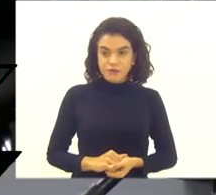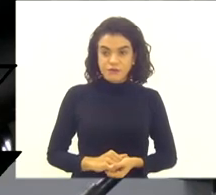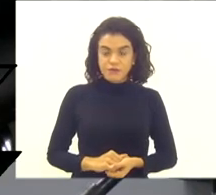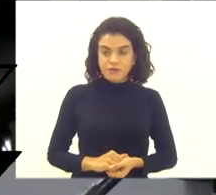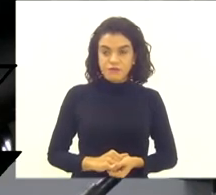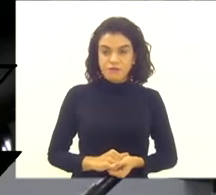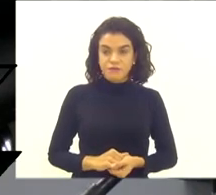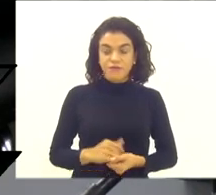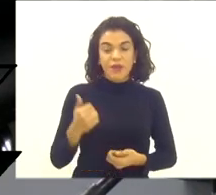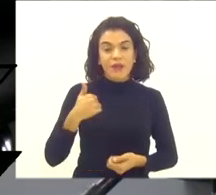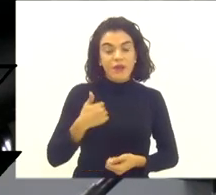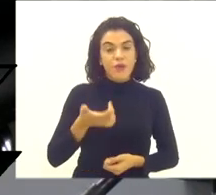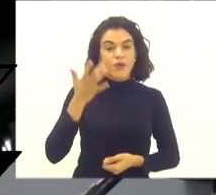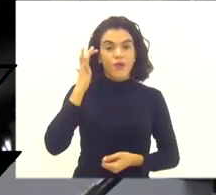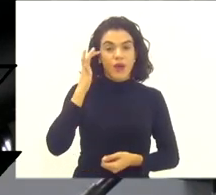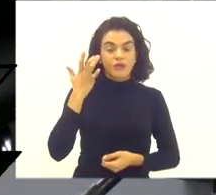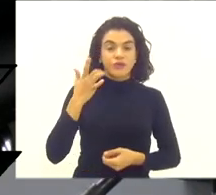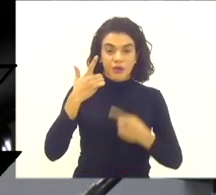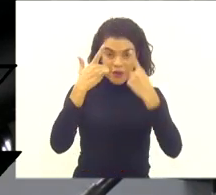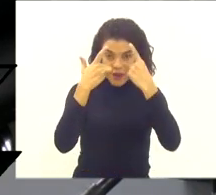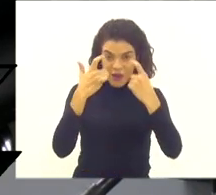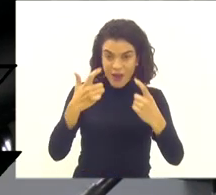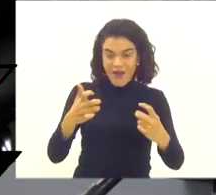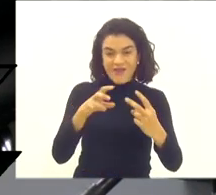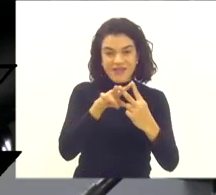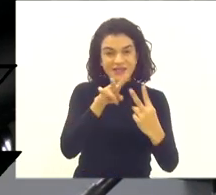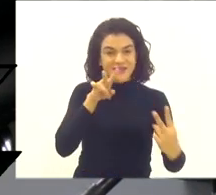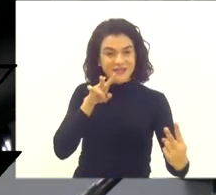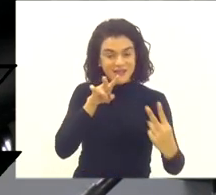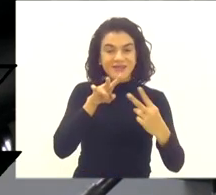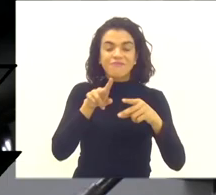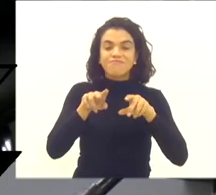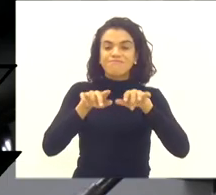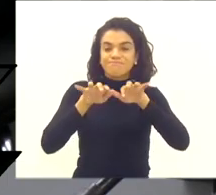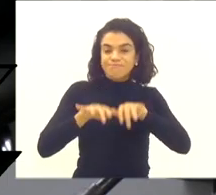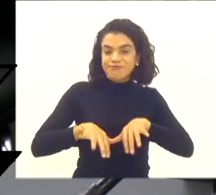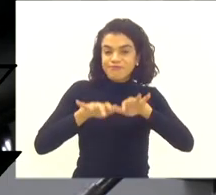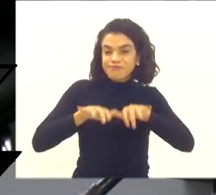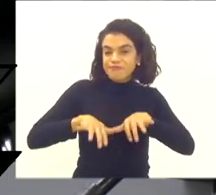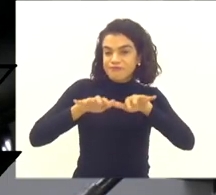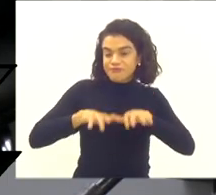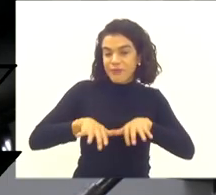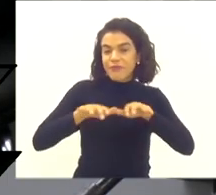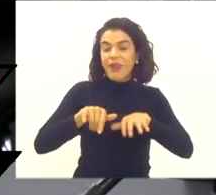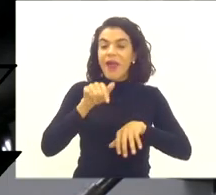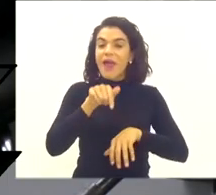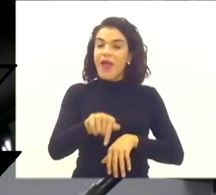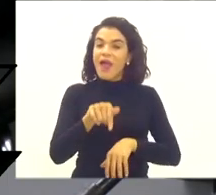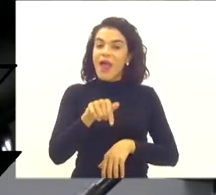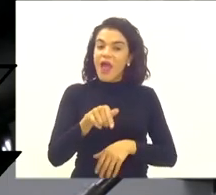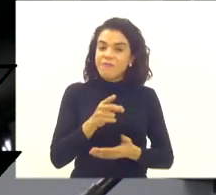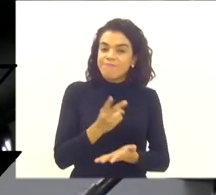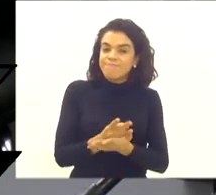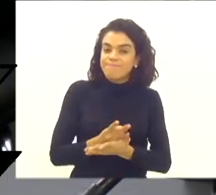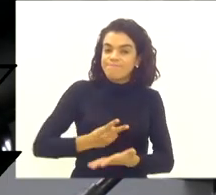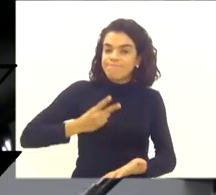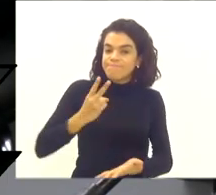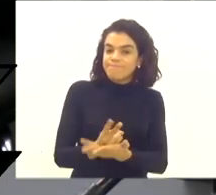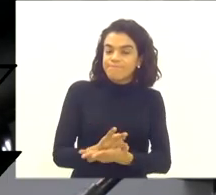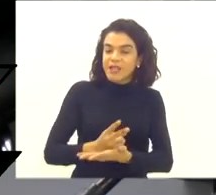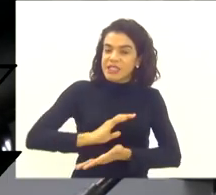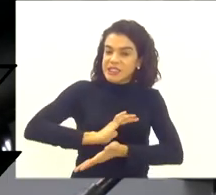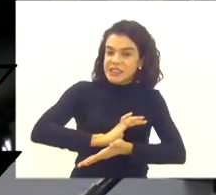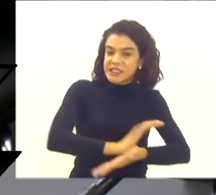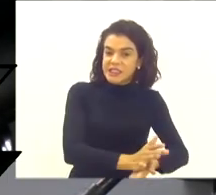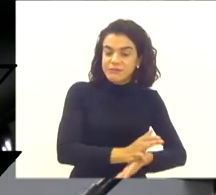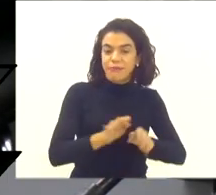E aí eu acho que a violência online né contra mulher como já foi mostrado ela é uma perpetuação dessas discriminações